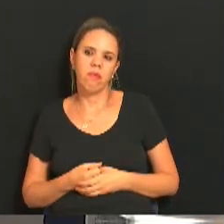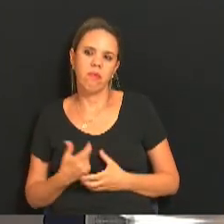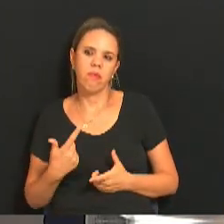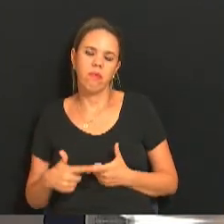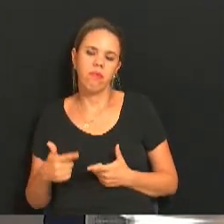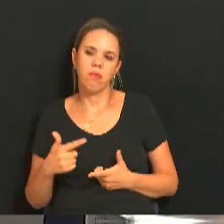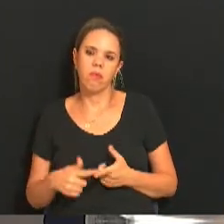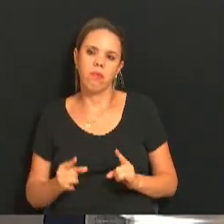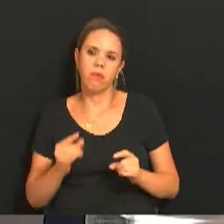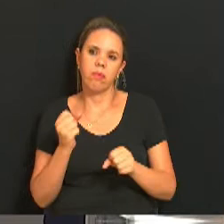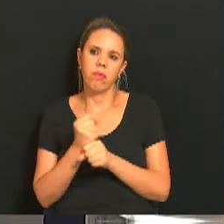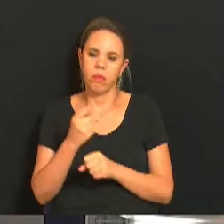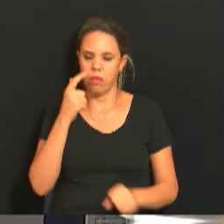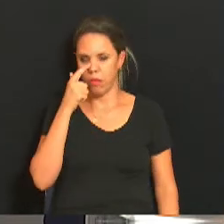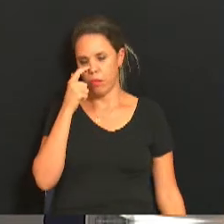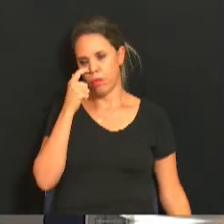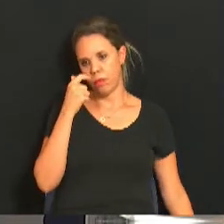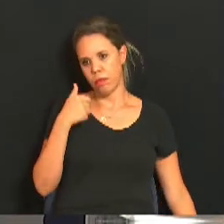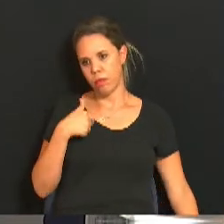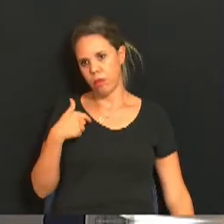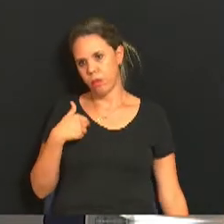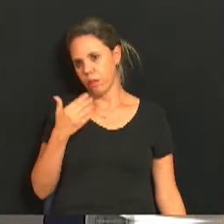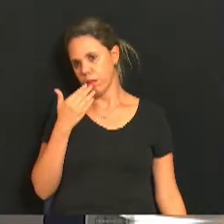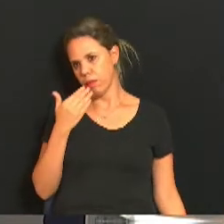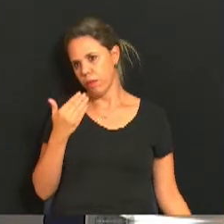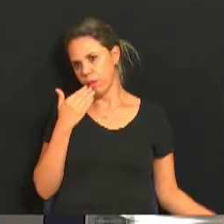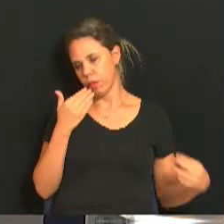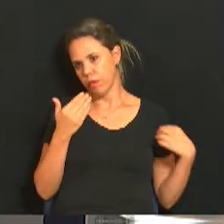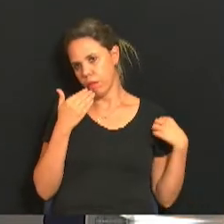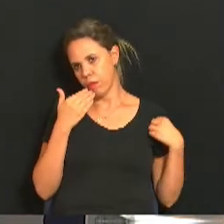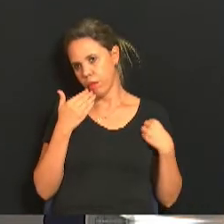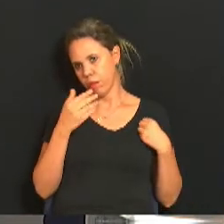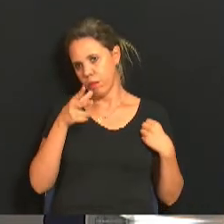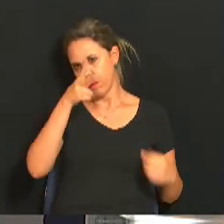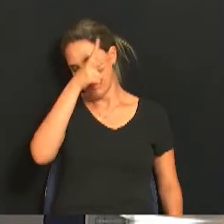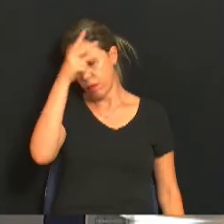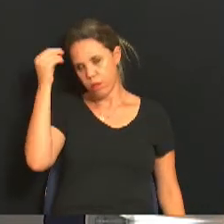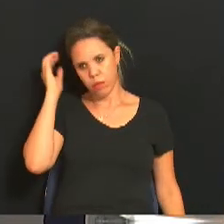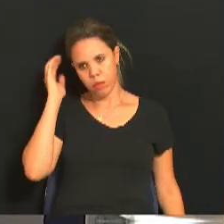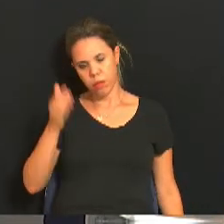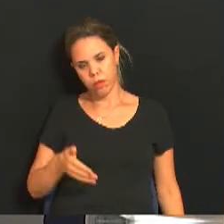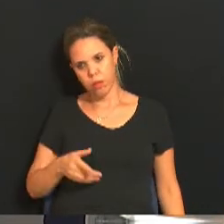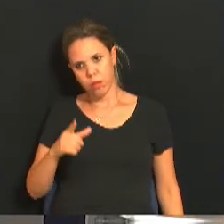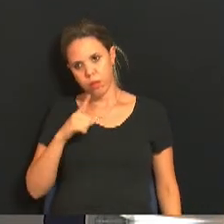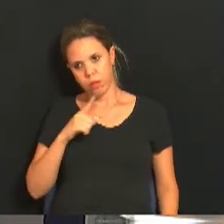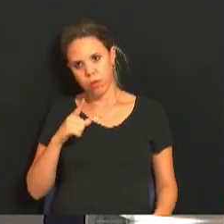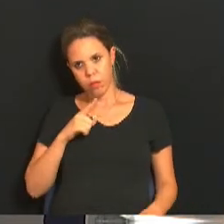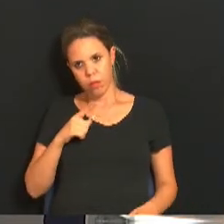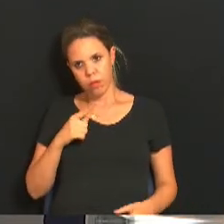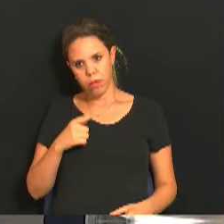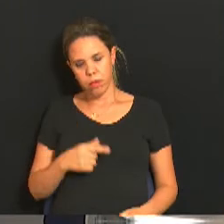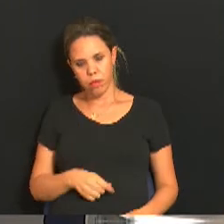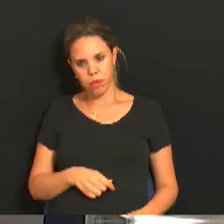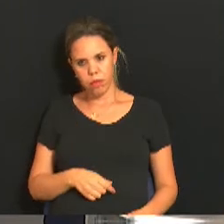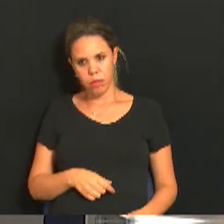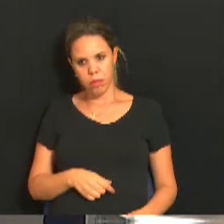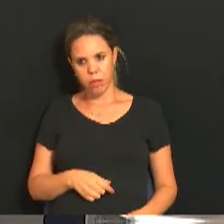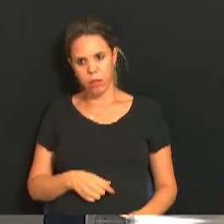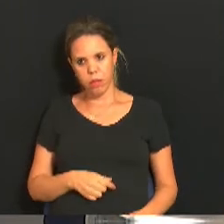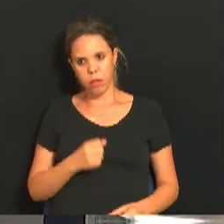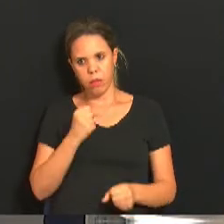de licitações ali eu vou pedir inclusive o Executivo Olha que anjo nas outras partidas uma